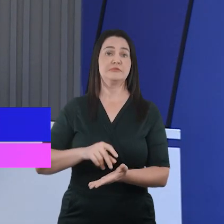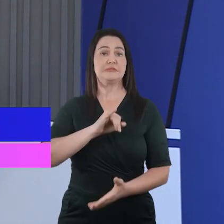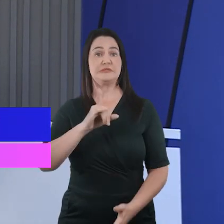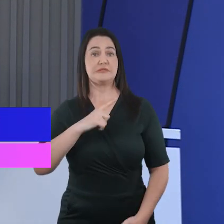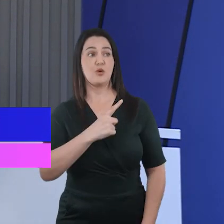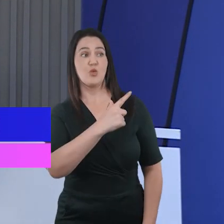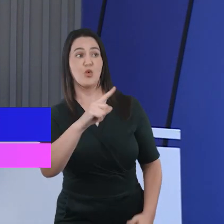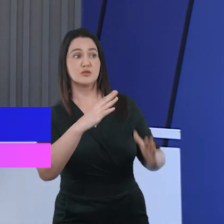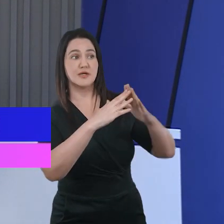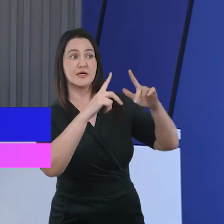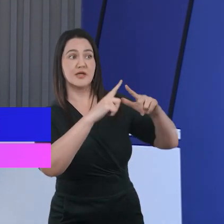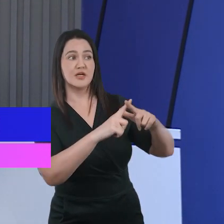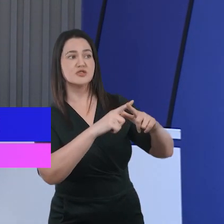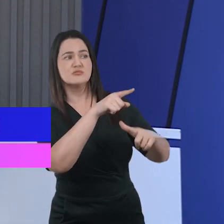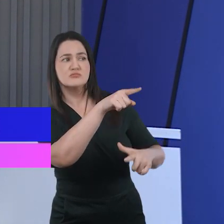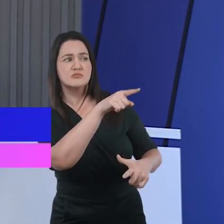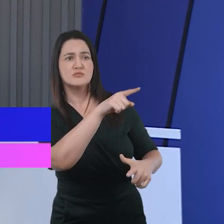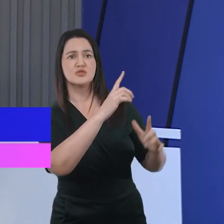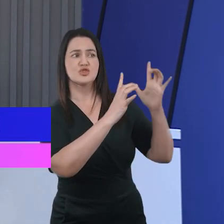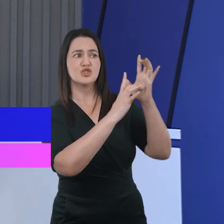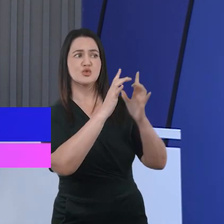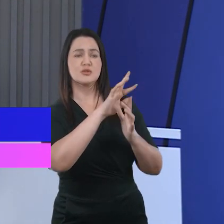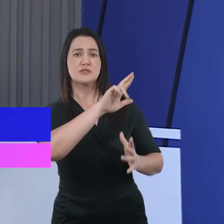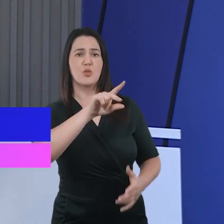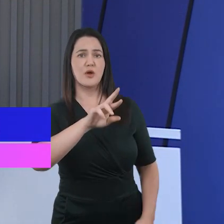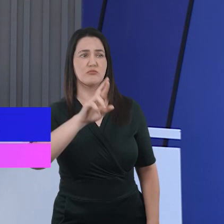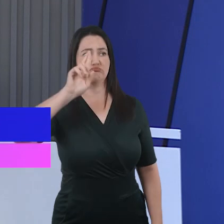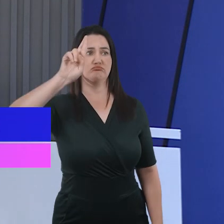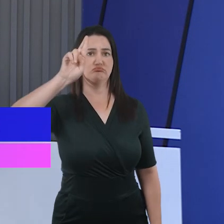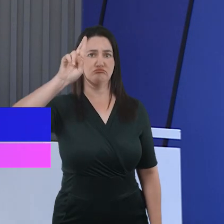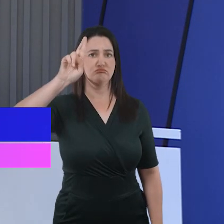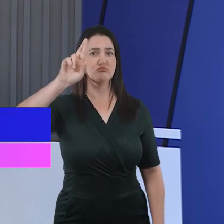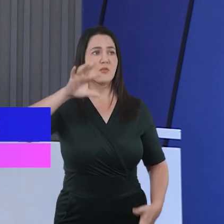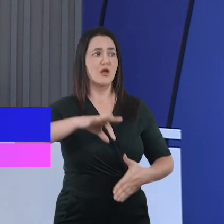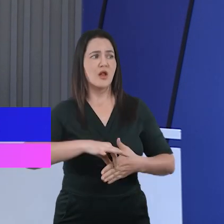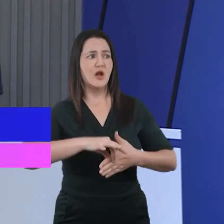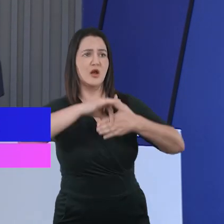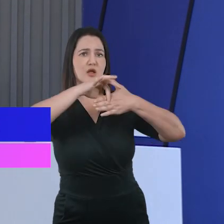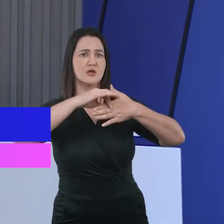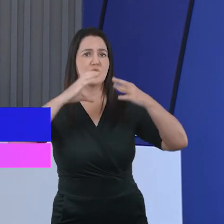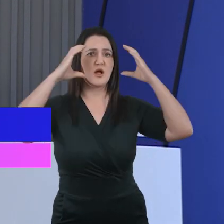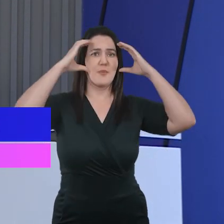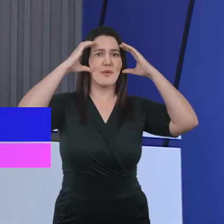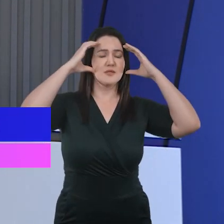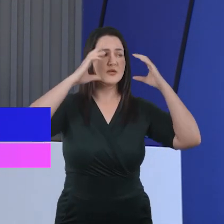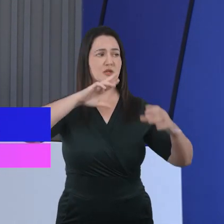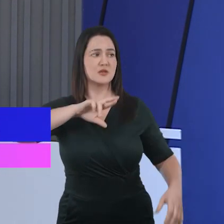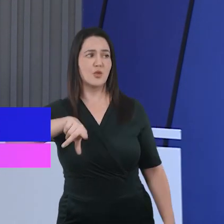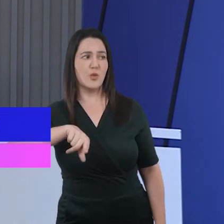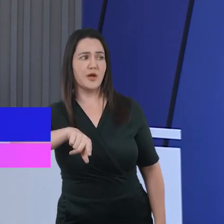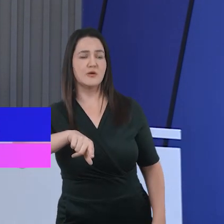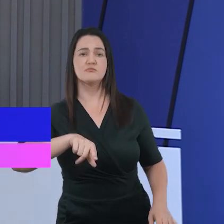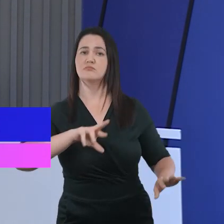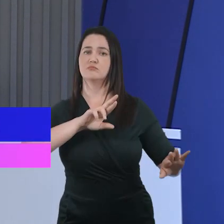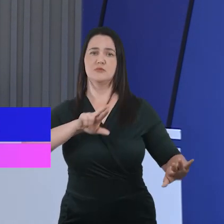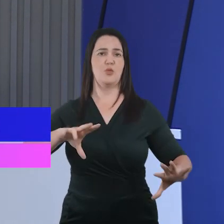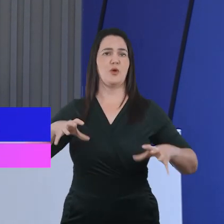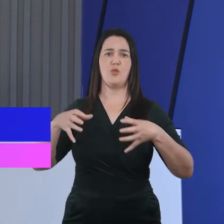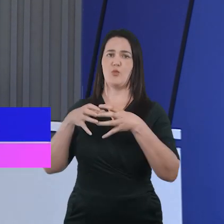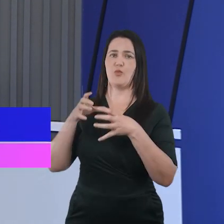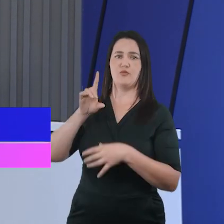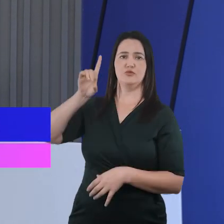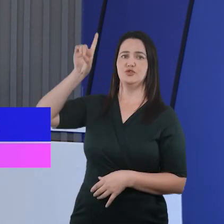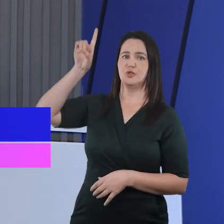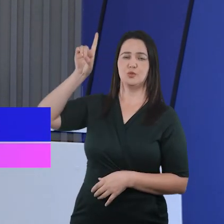Se existe uma outra igreja onde Cristo não é o cabeça, é um outro corpo. Não é o corpo da Bíblia. Não é a igreja que Deus está falando